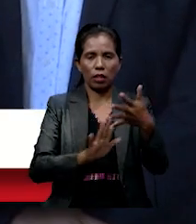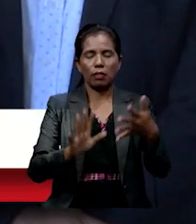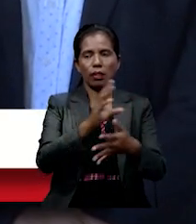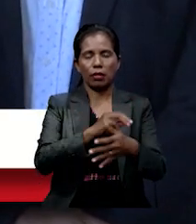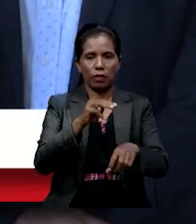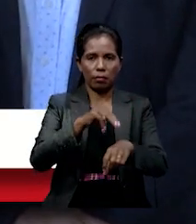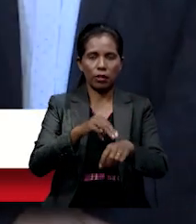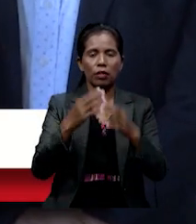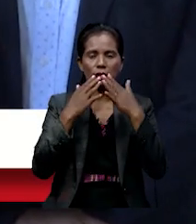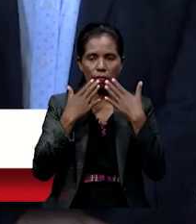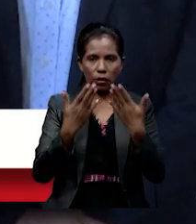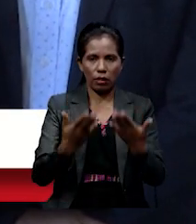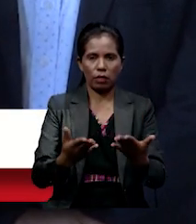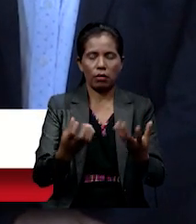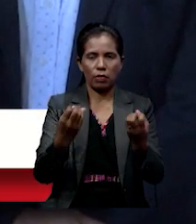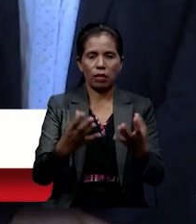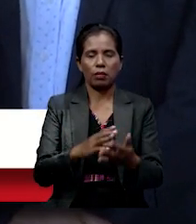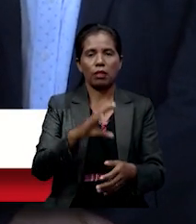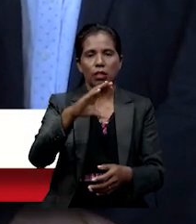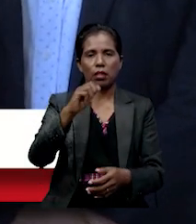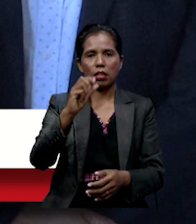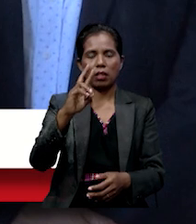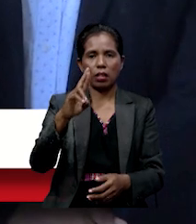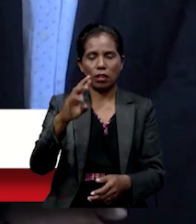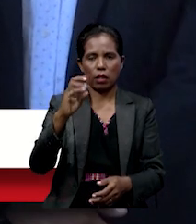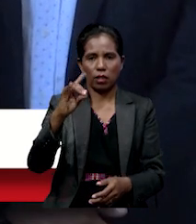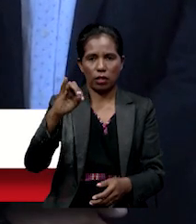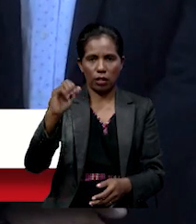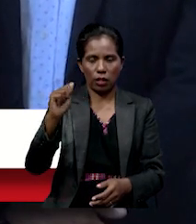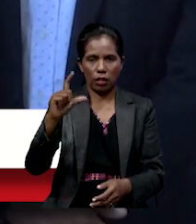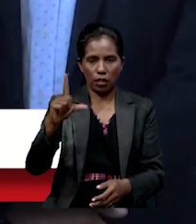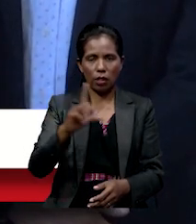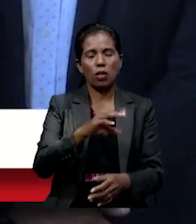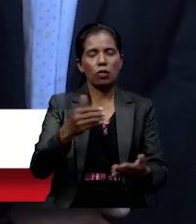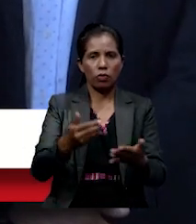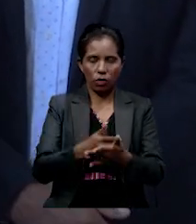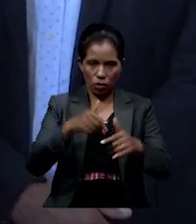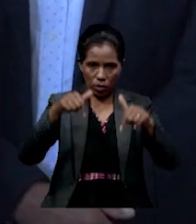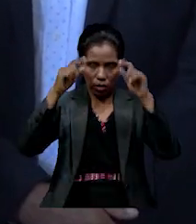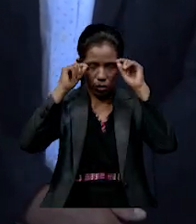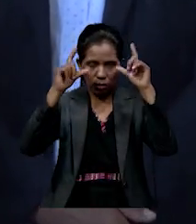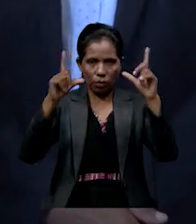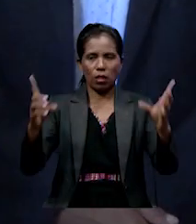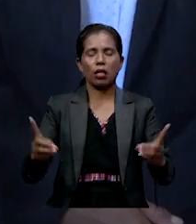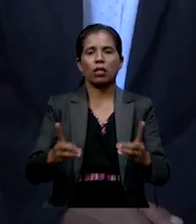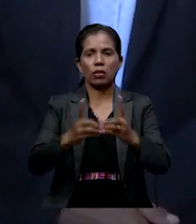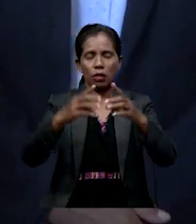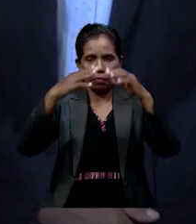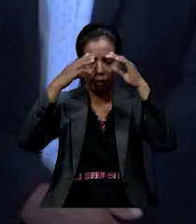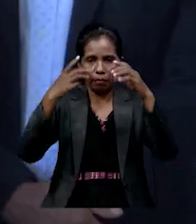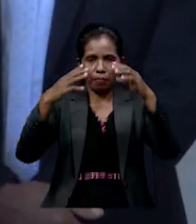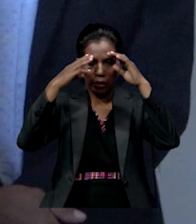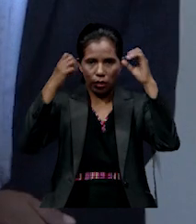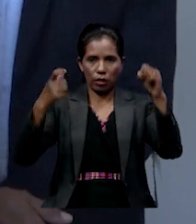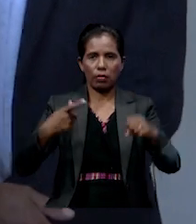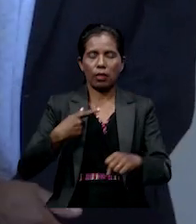missa agradecimento a cardeal Fon nia Iha Timor, mai hasoro Presidente do Parlamento,